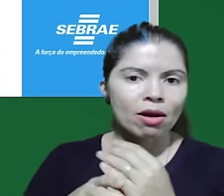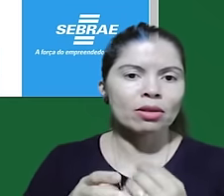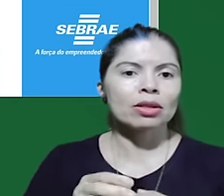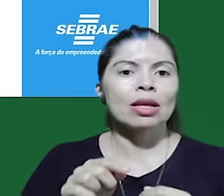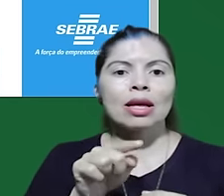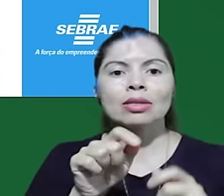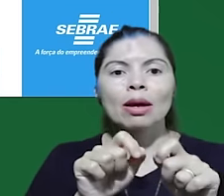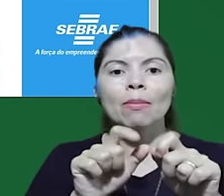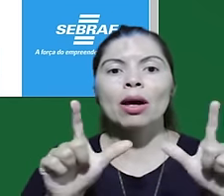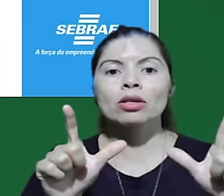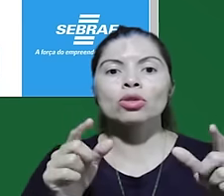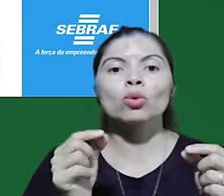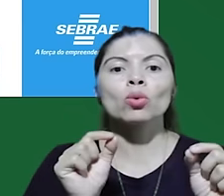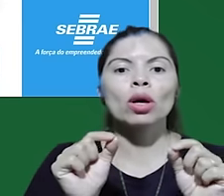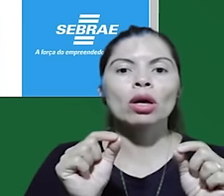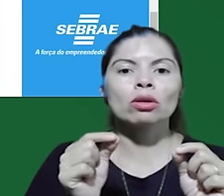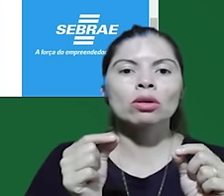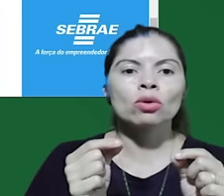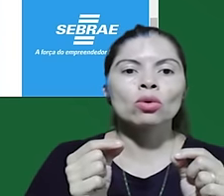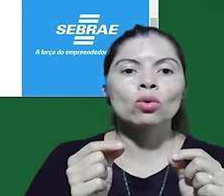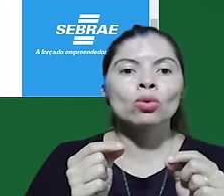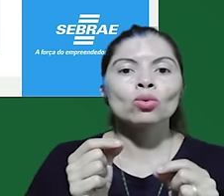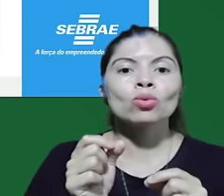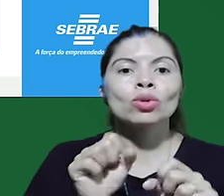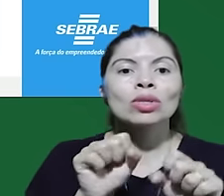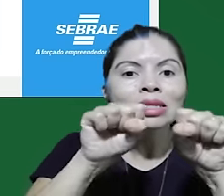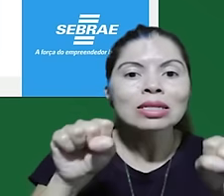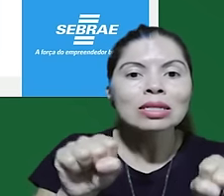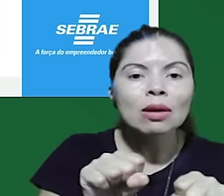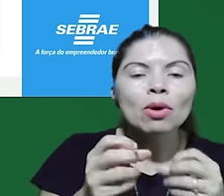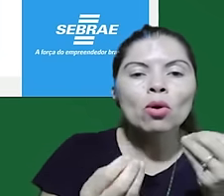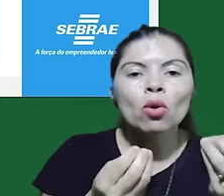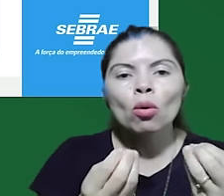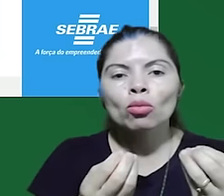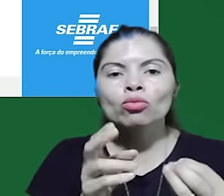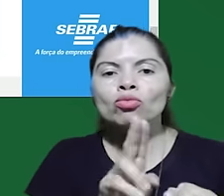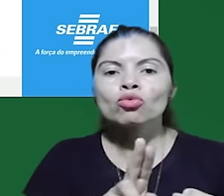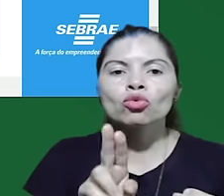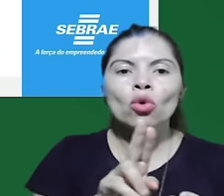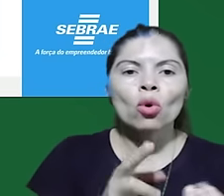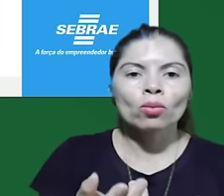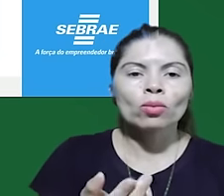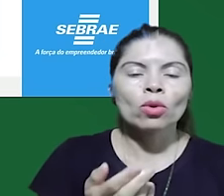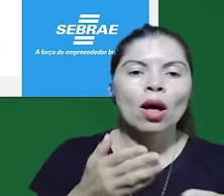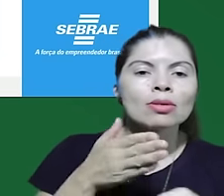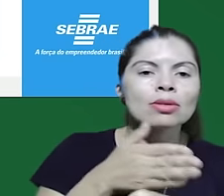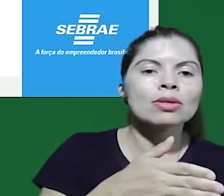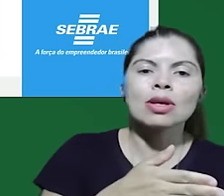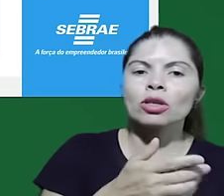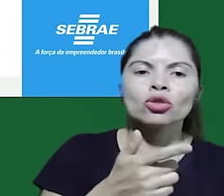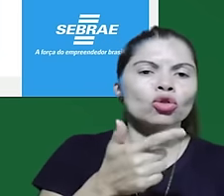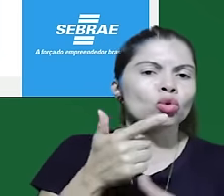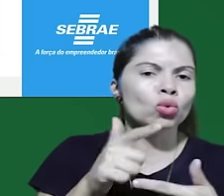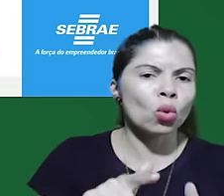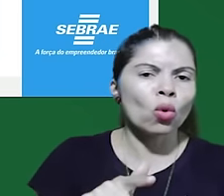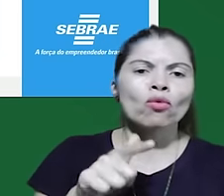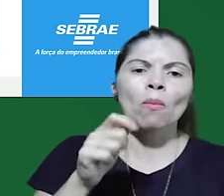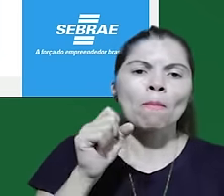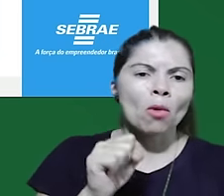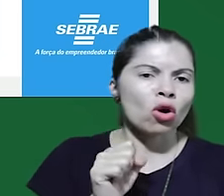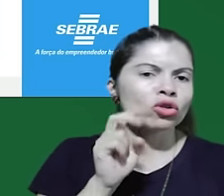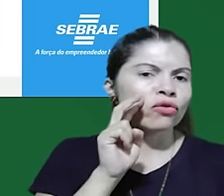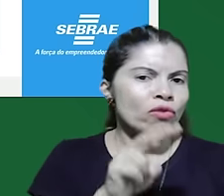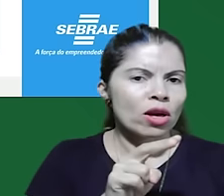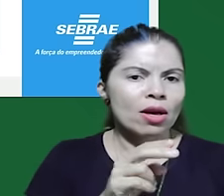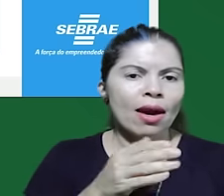movimento né o status do sistema que ele traz do documento fiscal e você consegue acessar ele novamente consegue então enviar pro